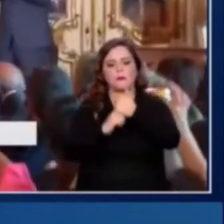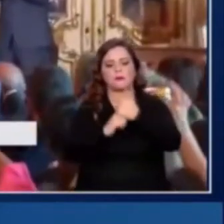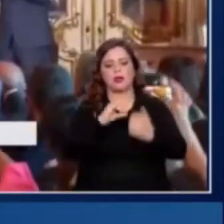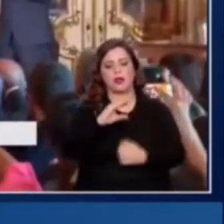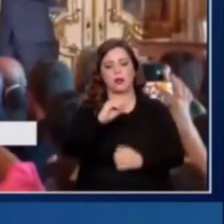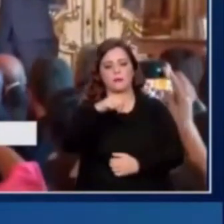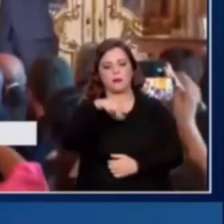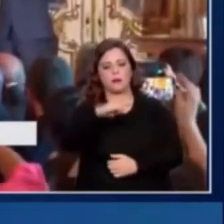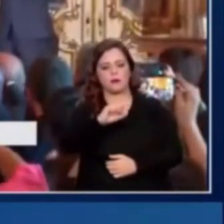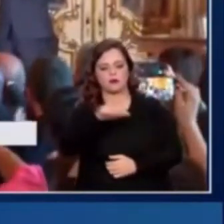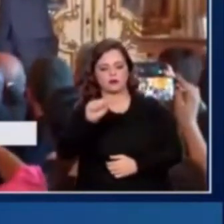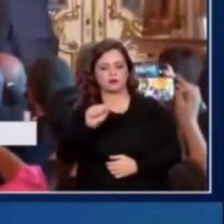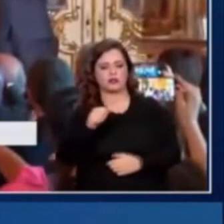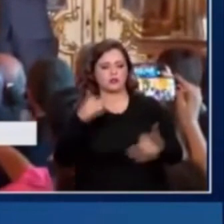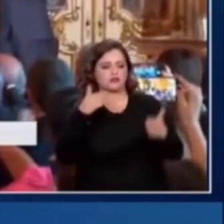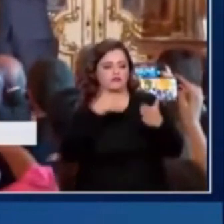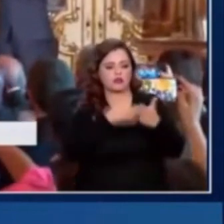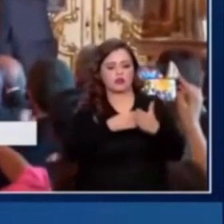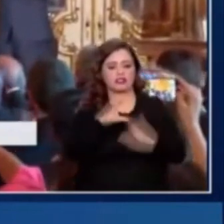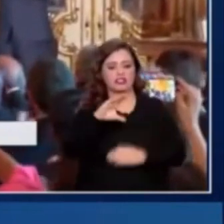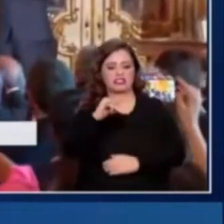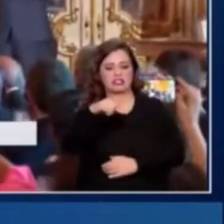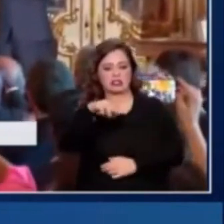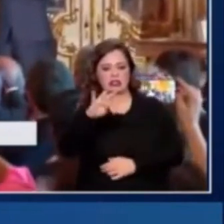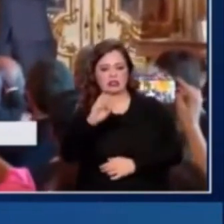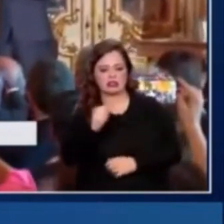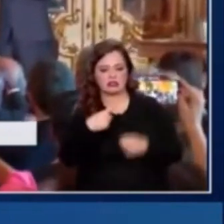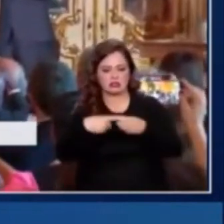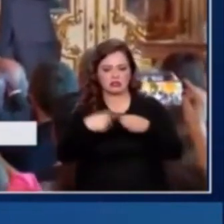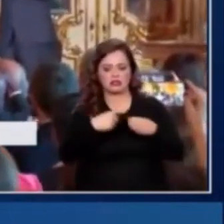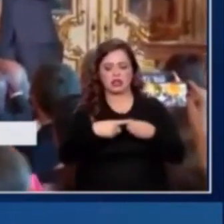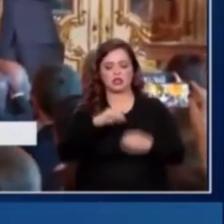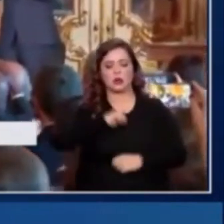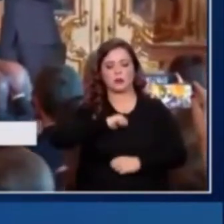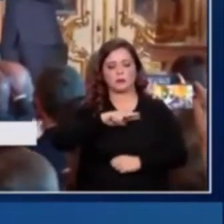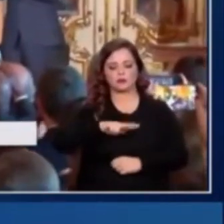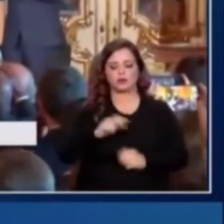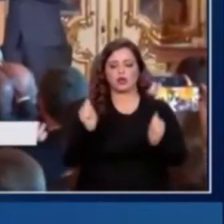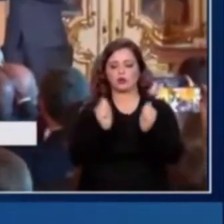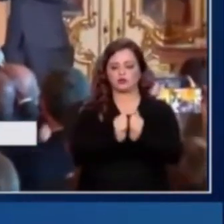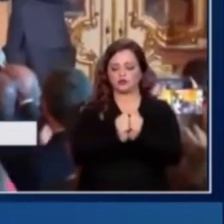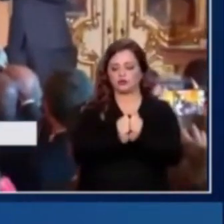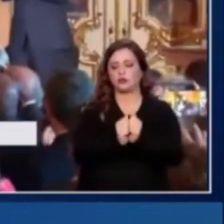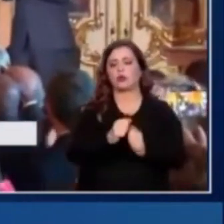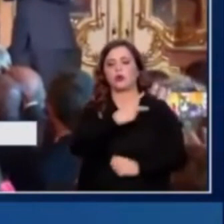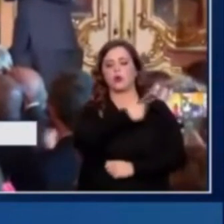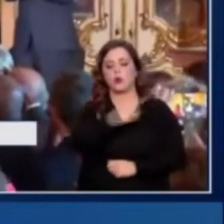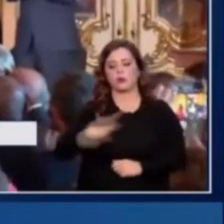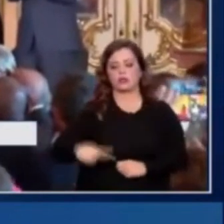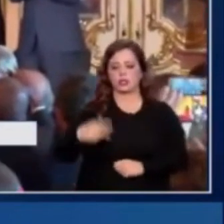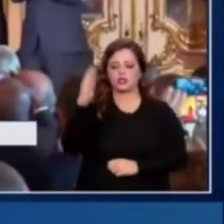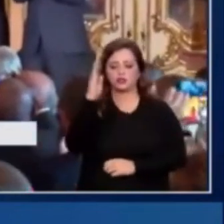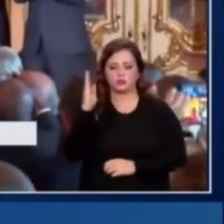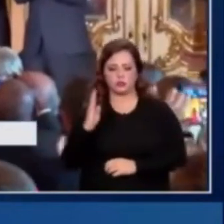destacar uma frase quando ele diz que ele não usa o nome do ex-presidente, no que fez muito bem, né? Mas